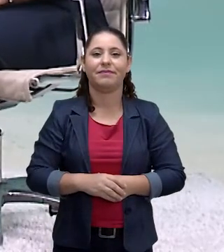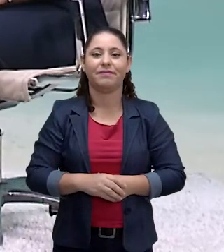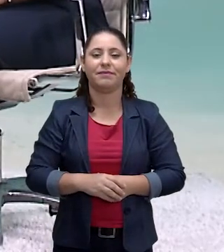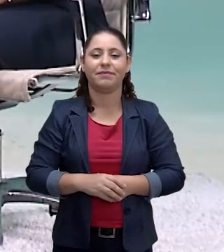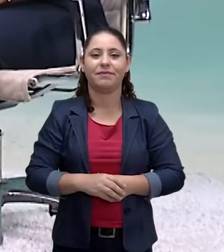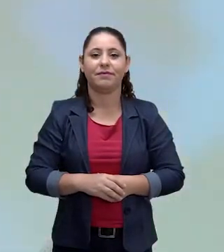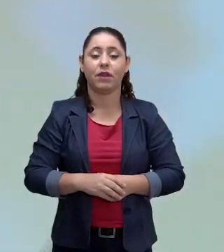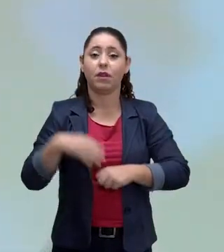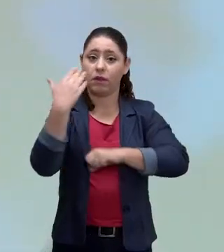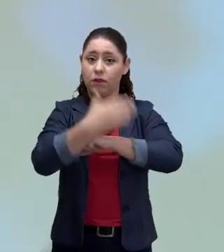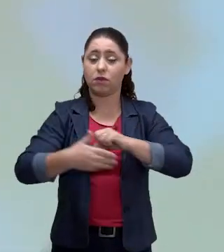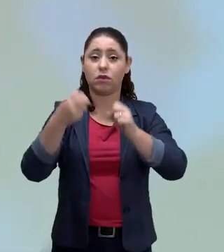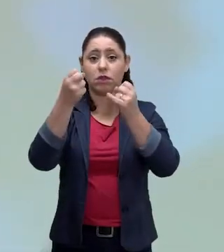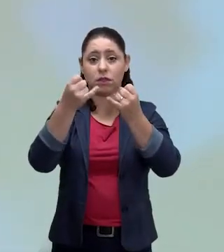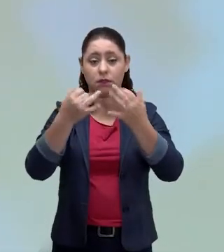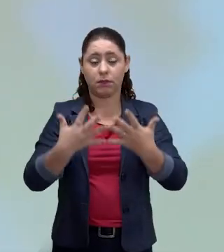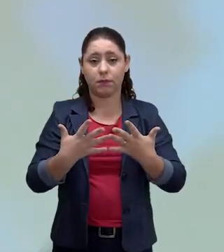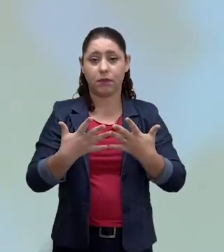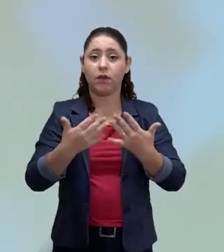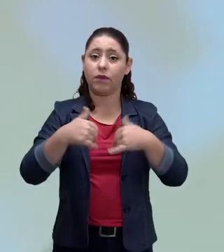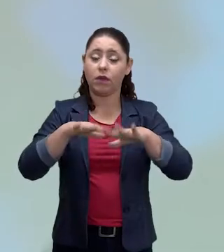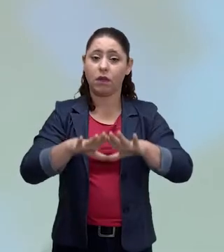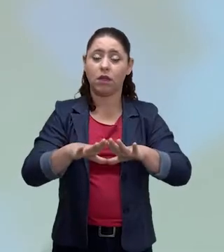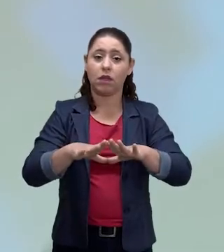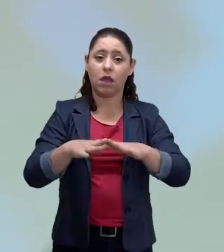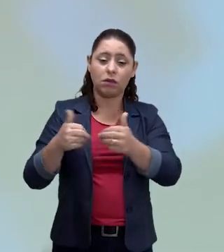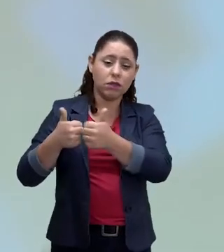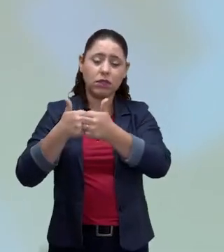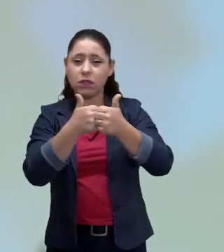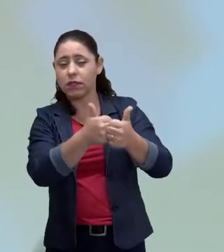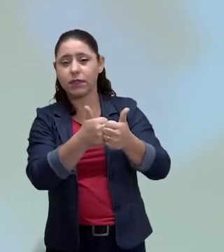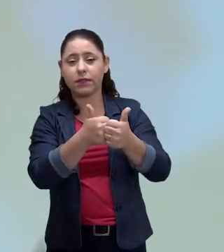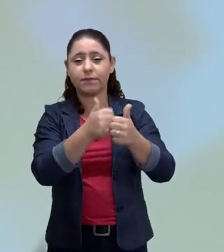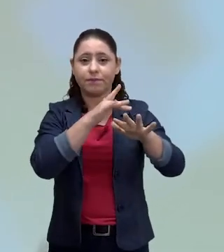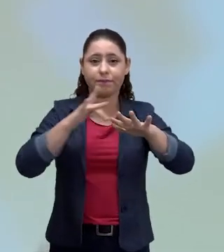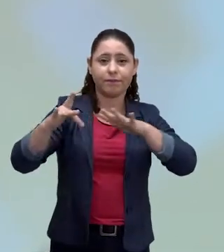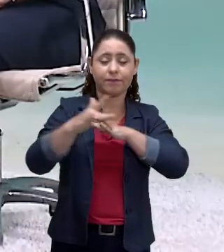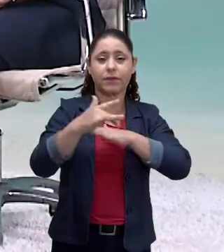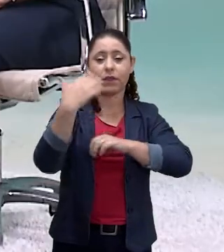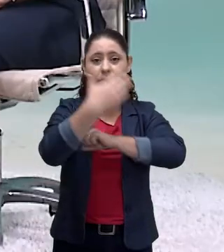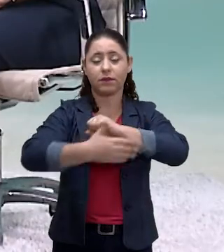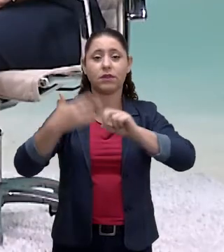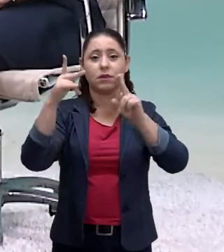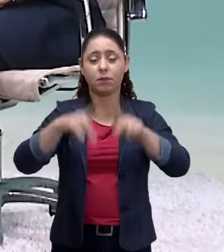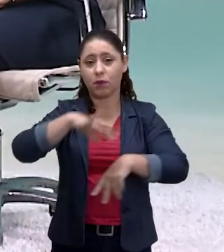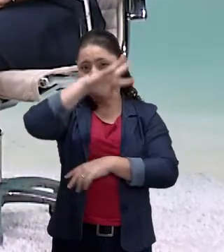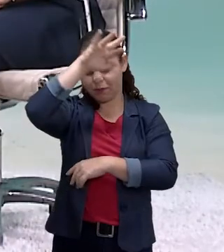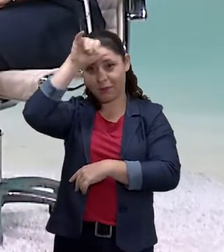certeza. O Defensoria Explica fica por aqui. Nos sigam nas redes sociais.